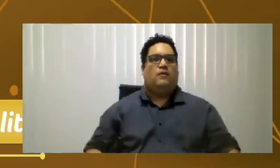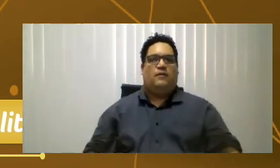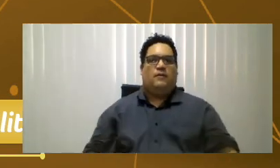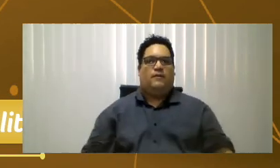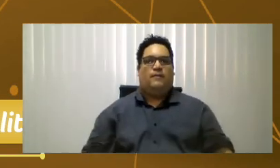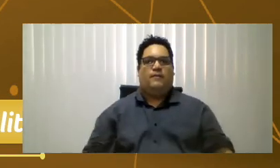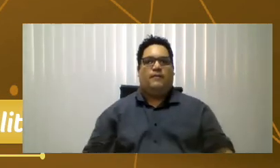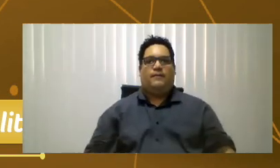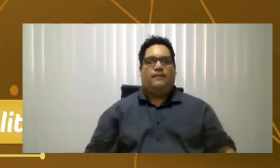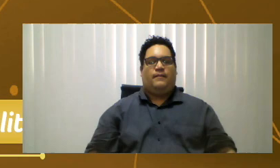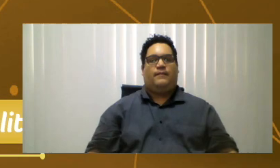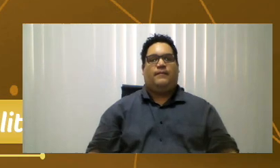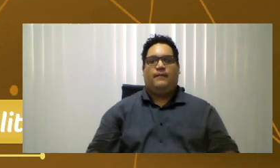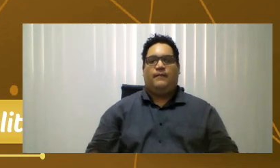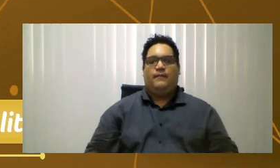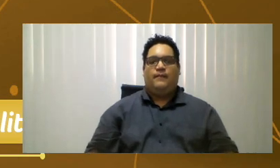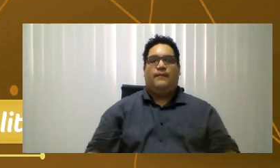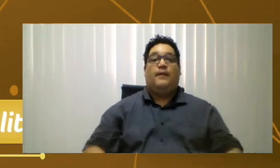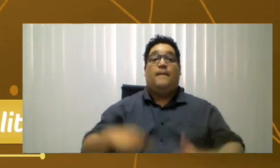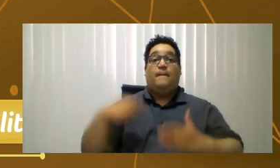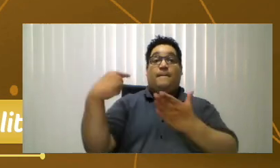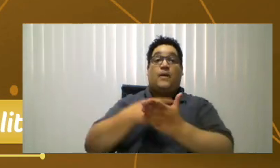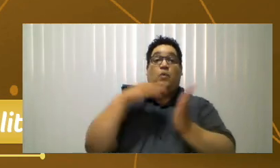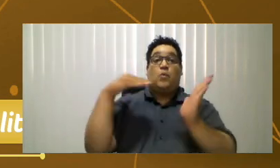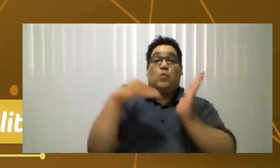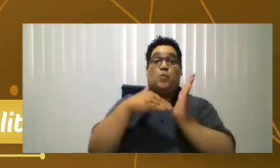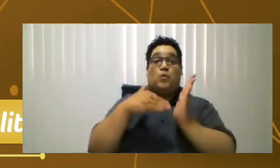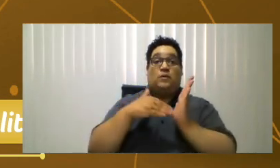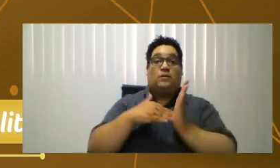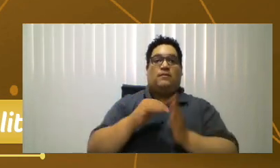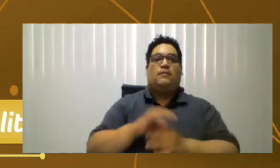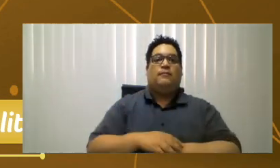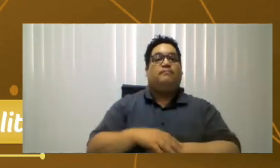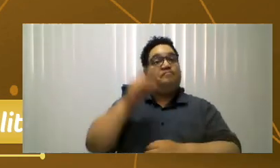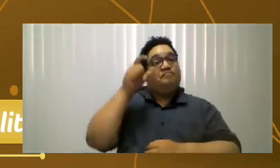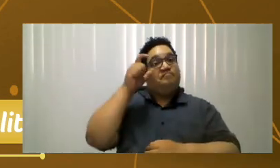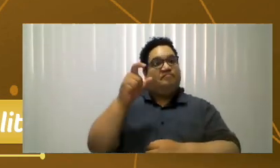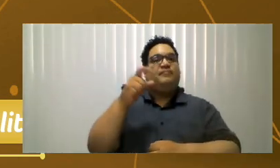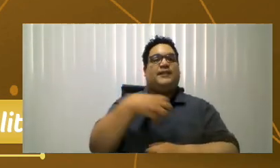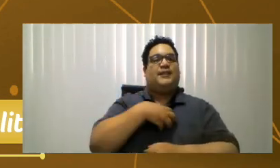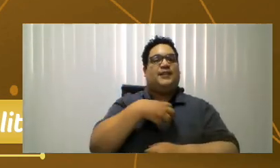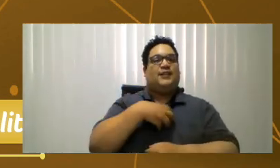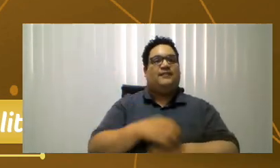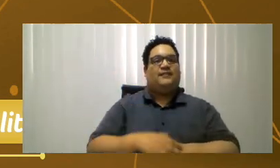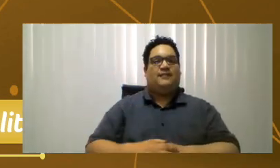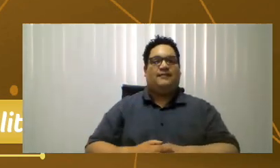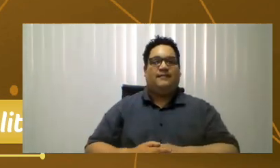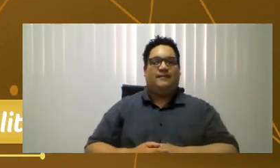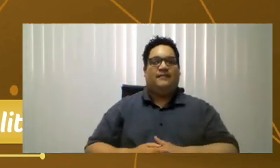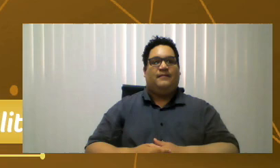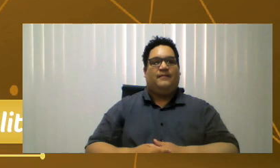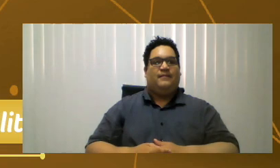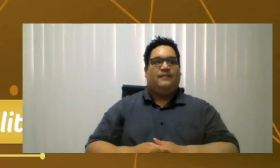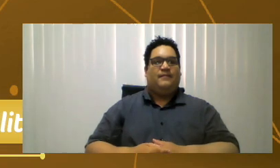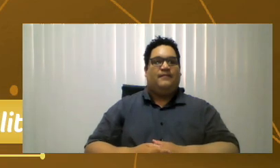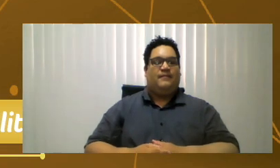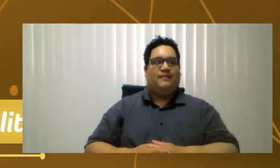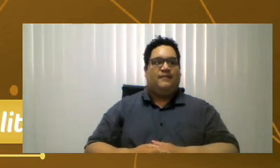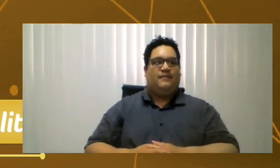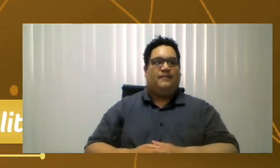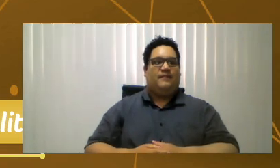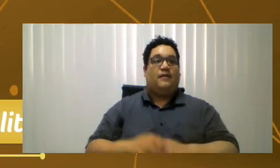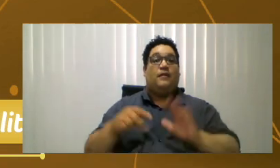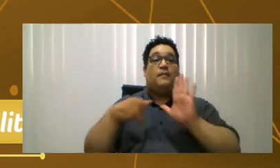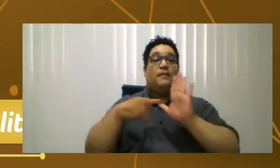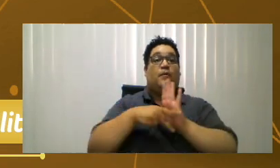última pergunta aqui, Silas, que é super interessante, eu achei super interessante. É do